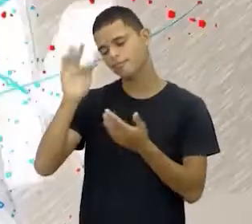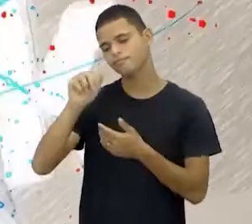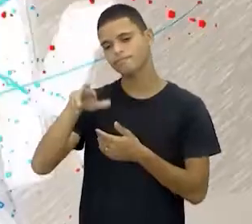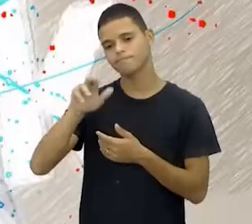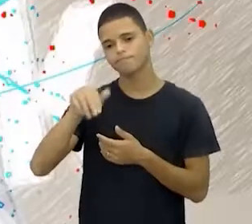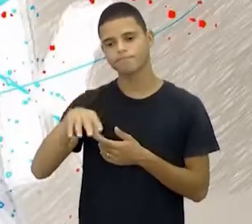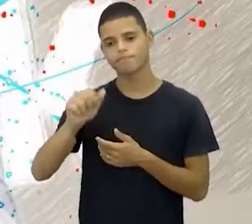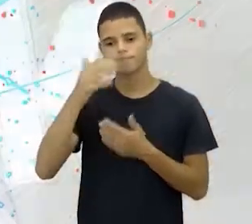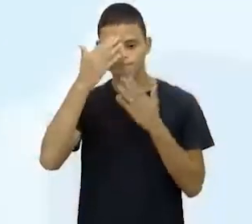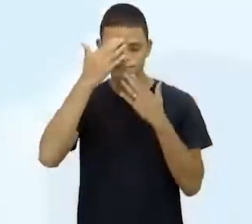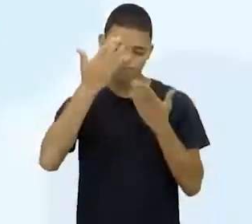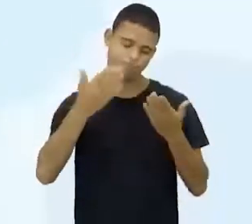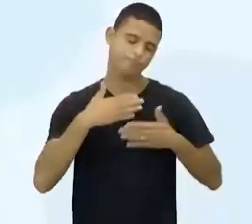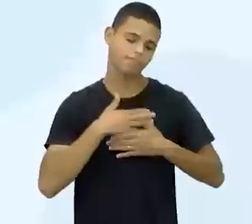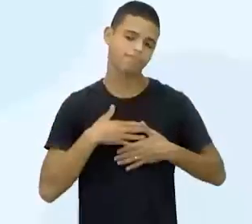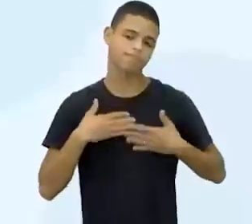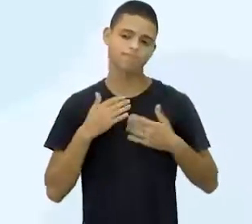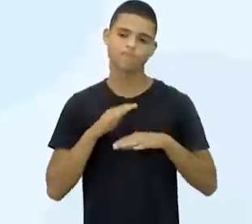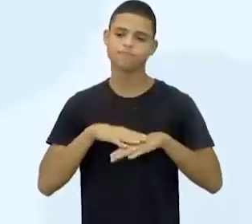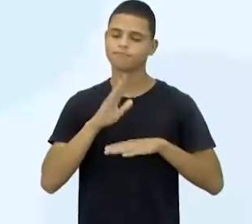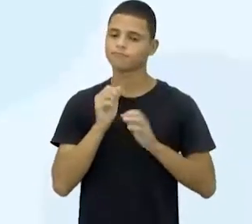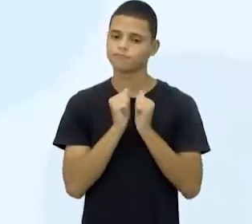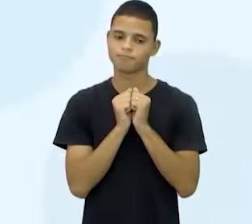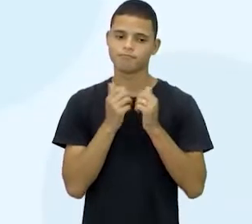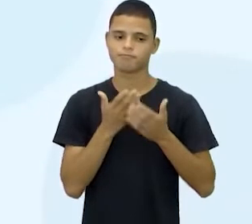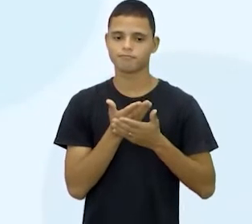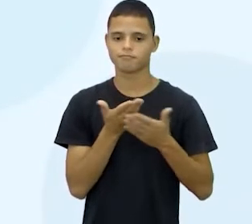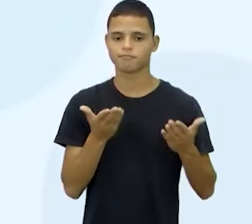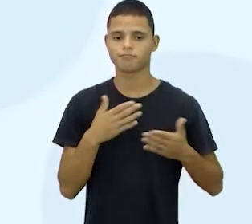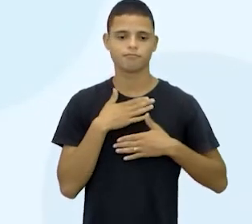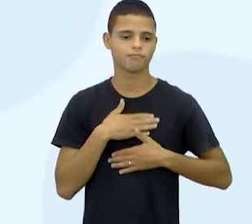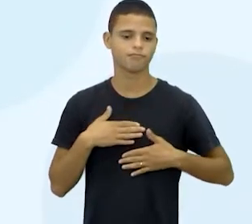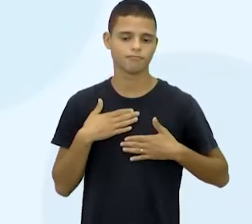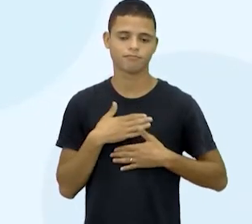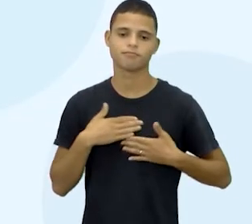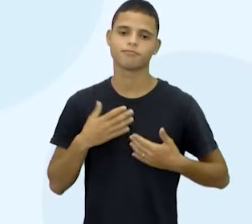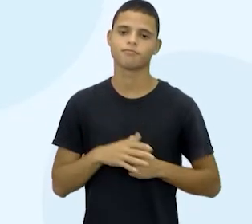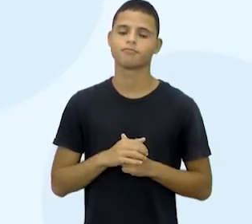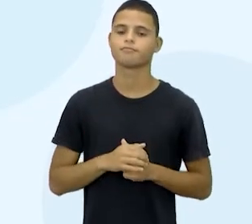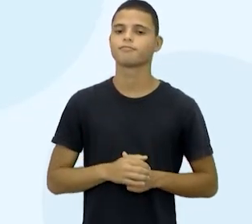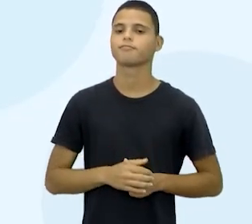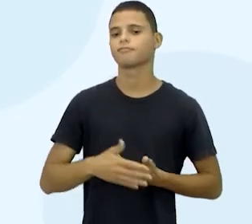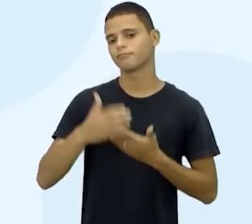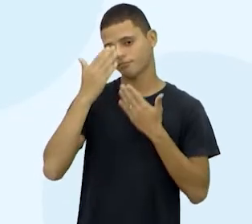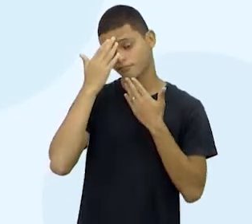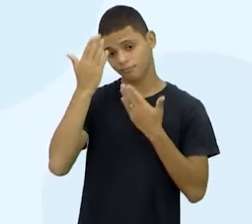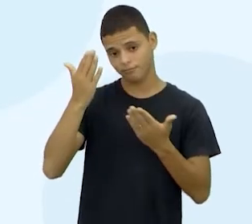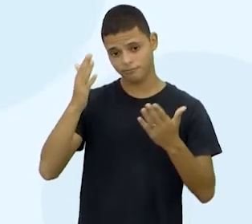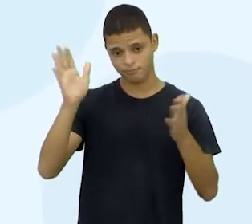Da professora, adorei estar aqui com vocês. Estou curiosíssima para saber o que vai chegar por aí. Muito bem,